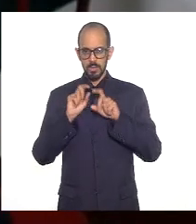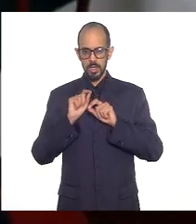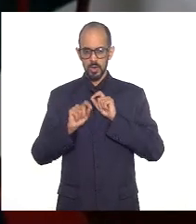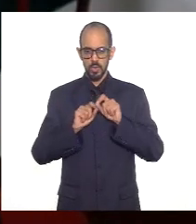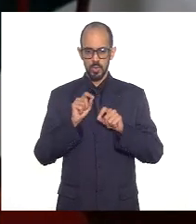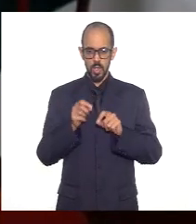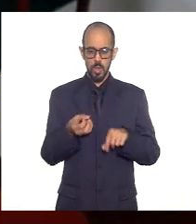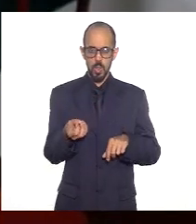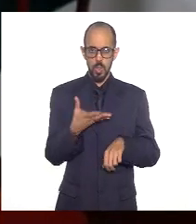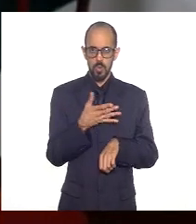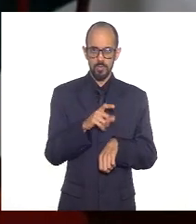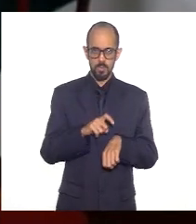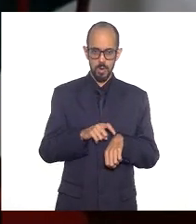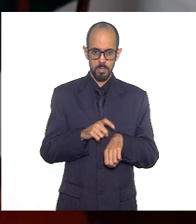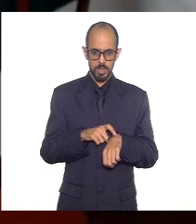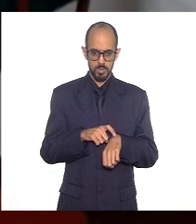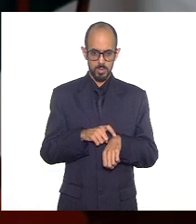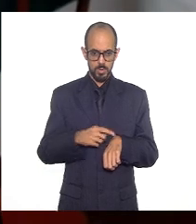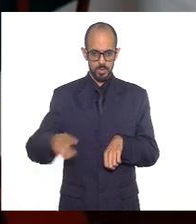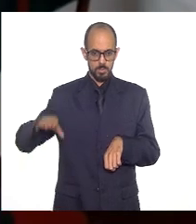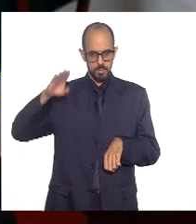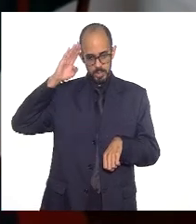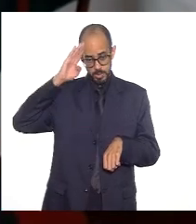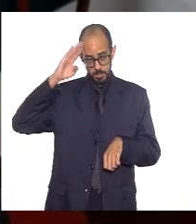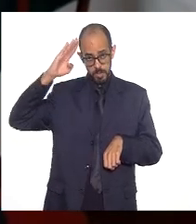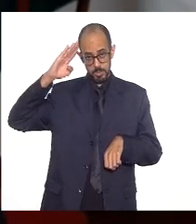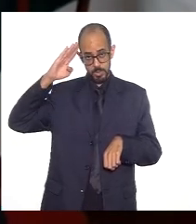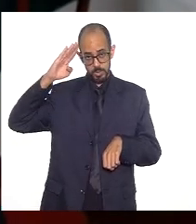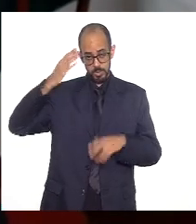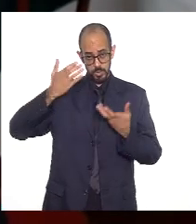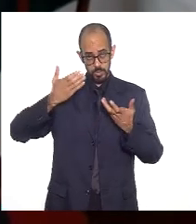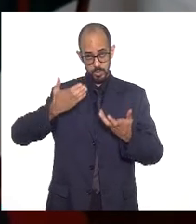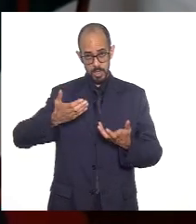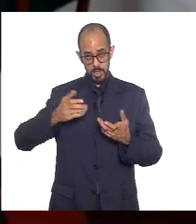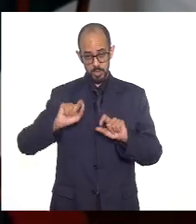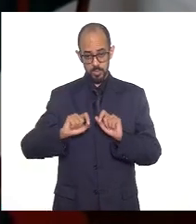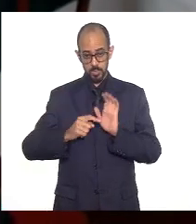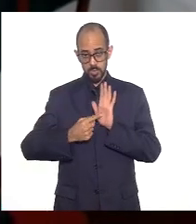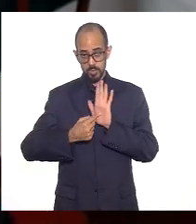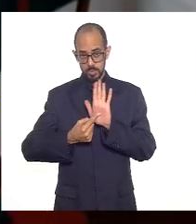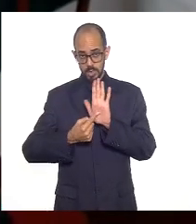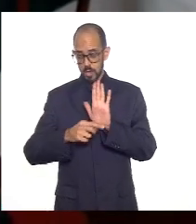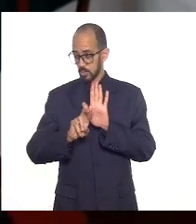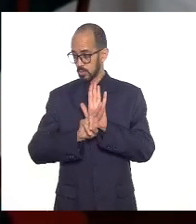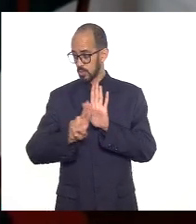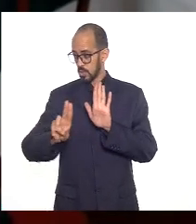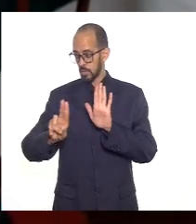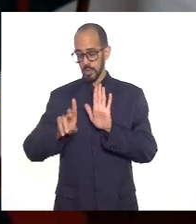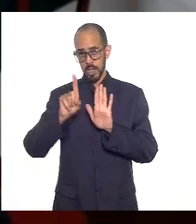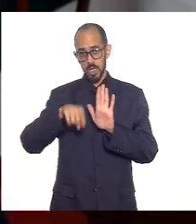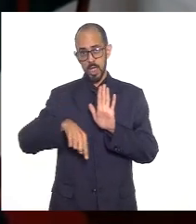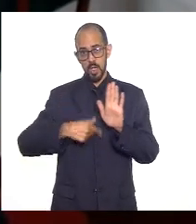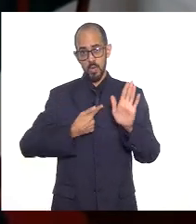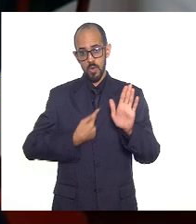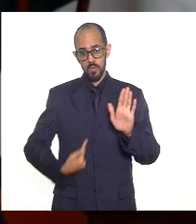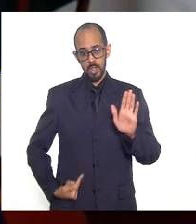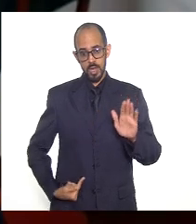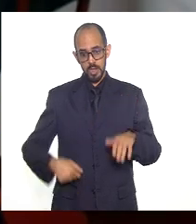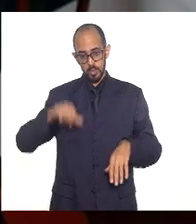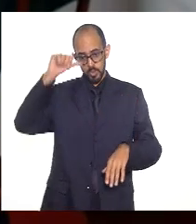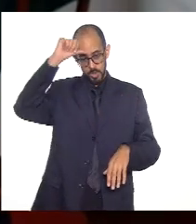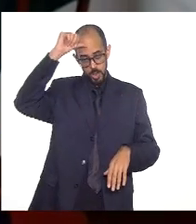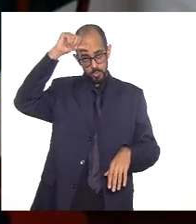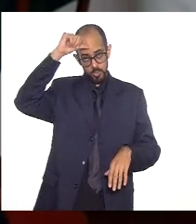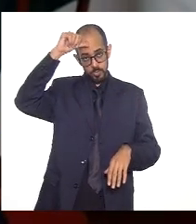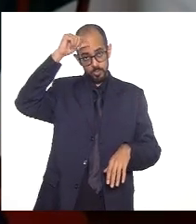um novo momento. Principalmente, aqui eu quero nominar o governador Cláudio Castro e